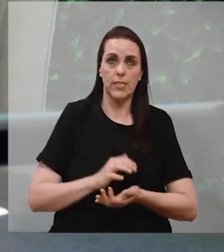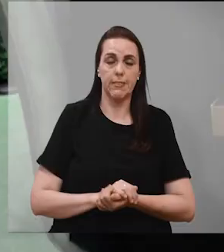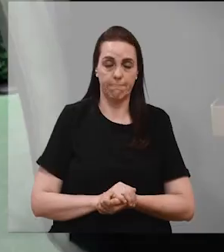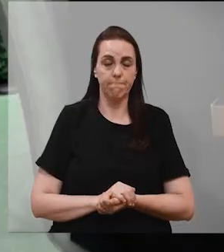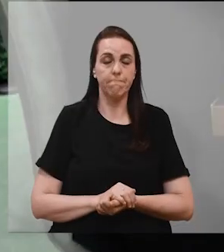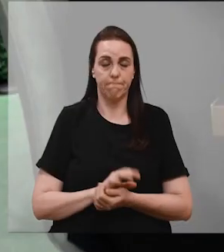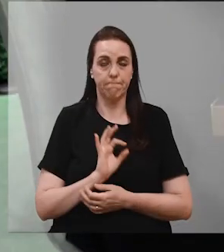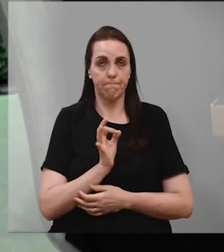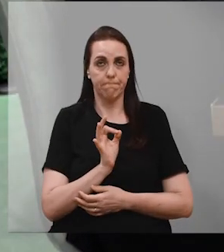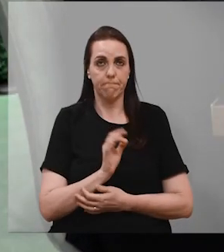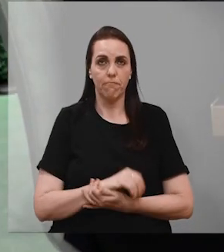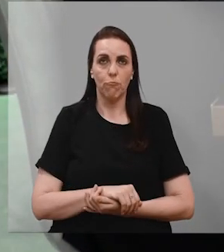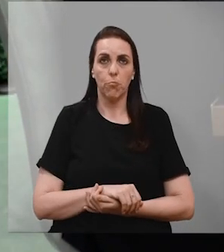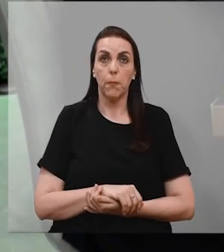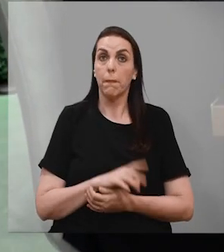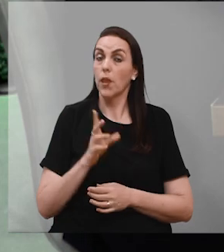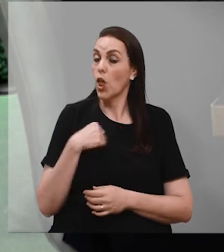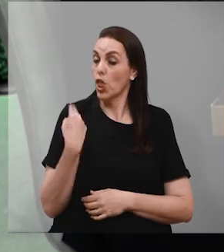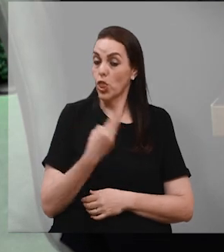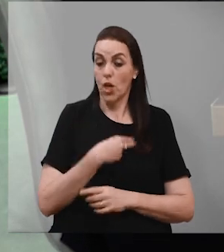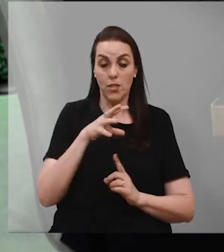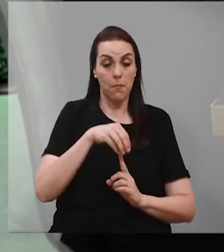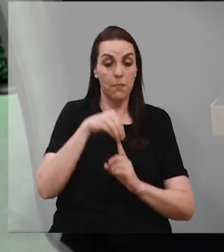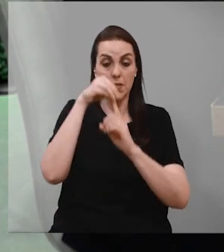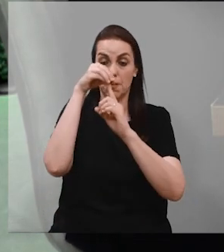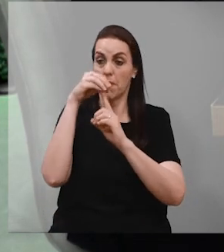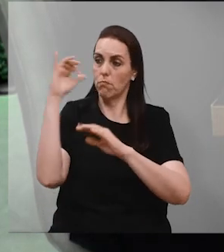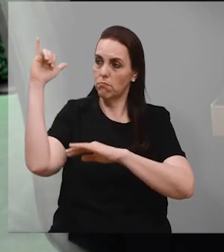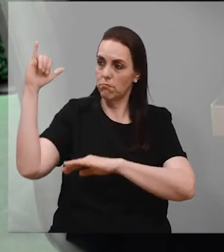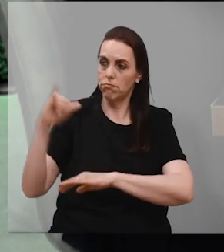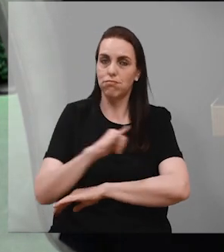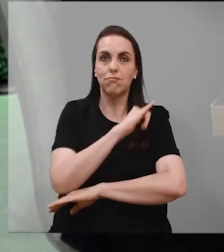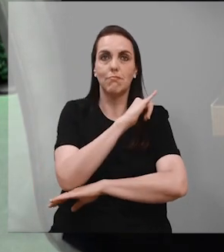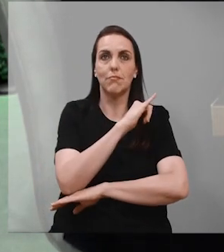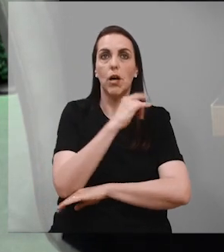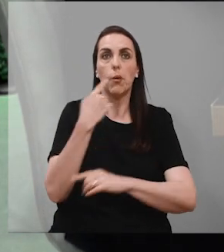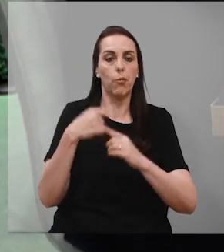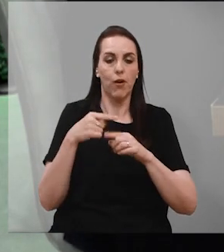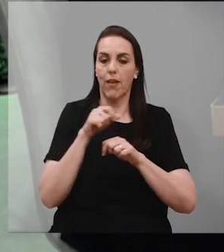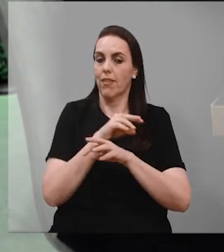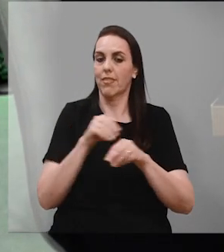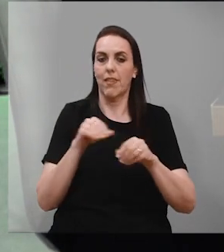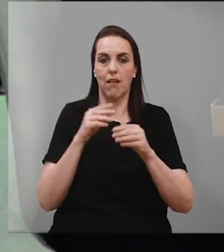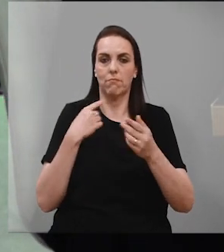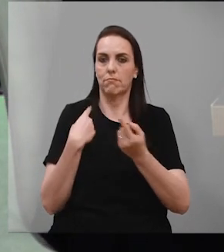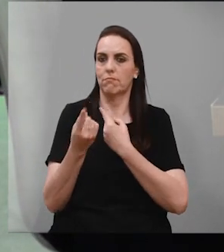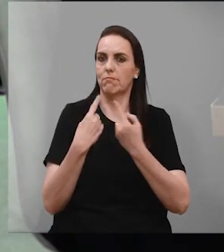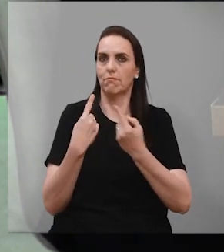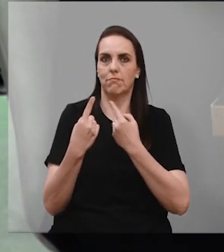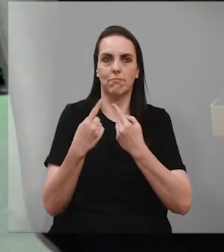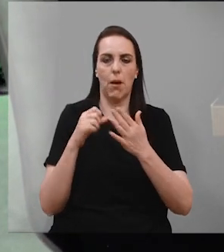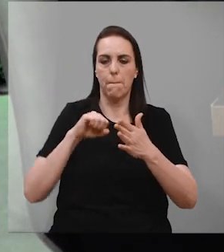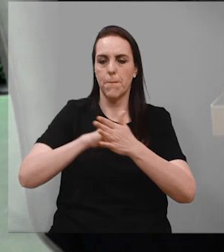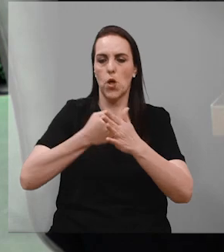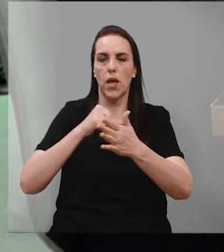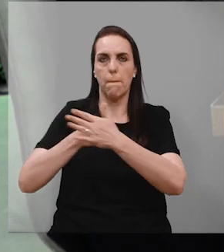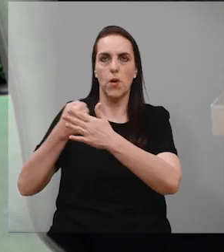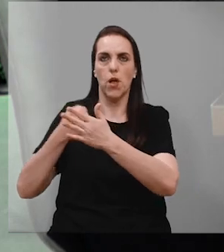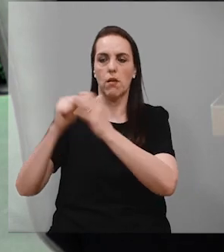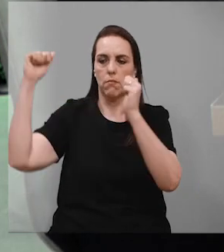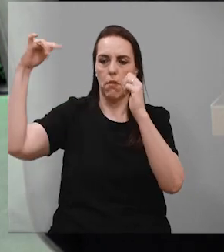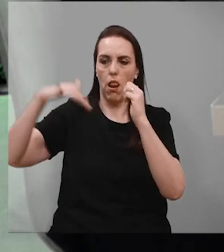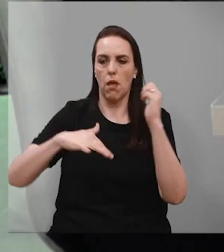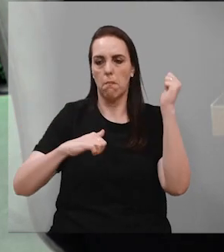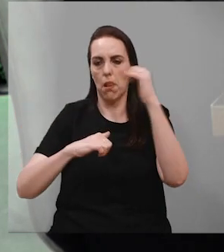Sim. A gente era o principal via, né? Porque em terra a gente não conseguia chegar devido